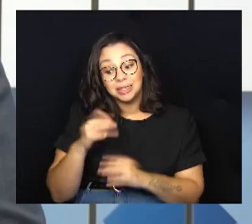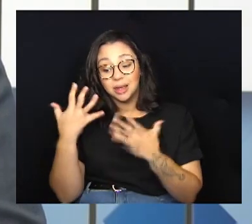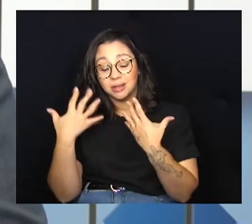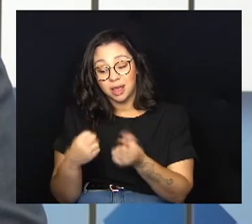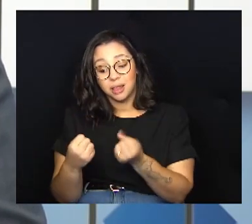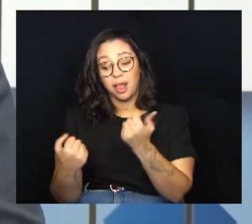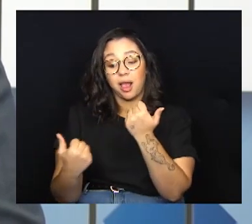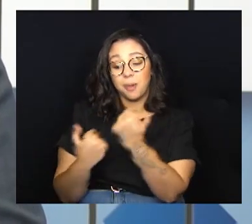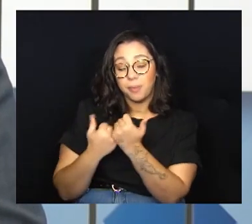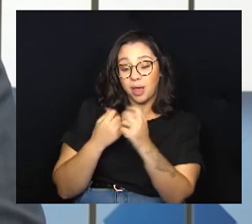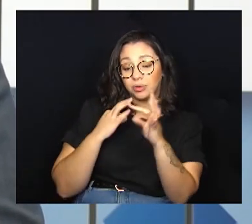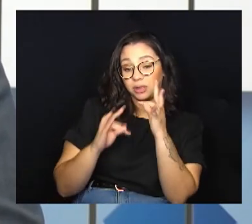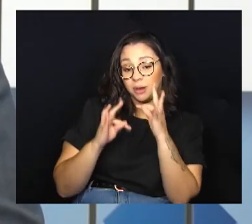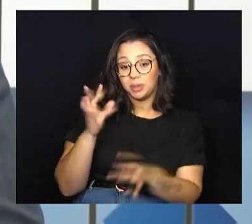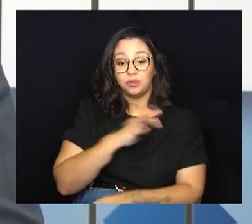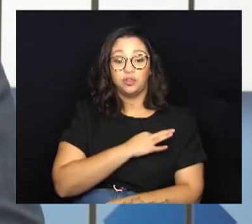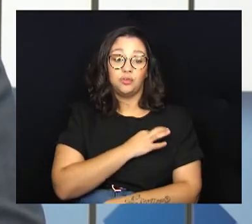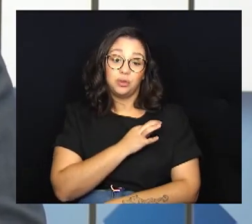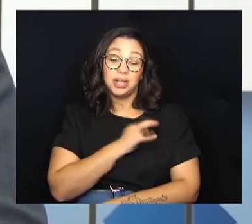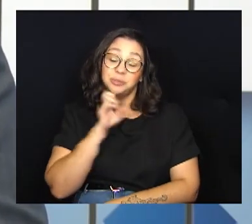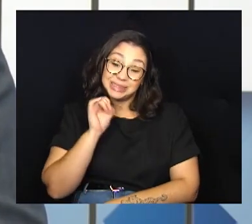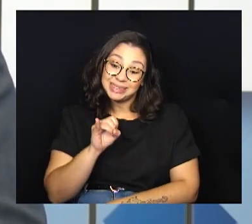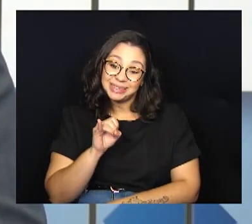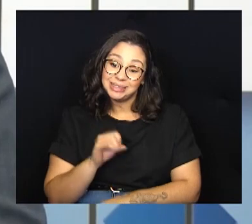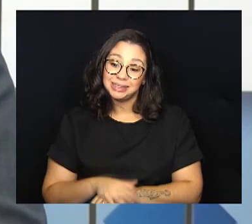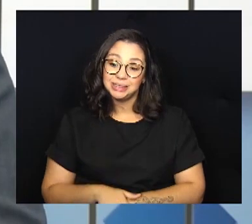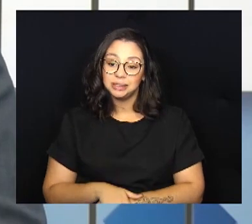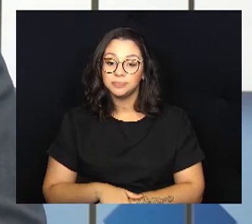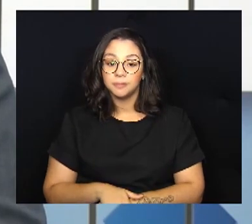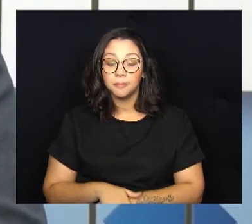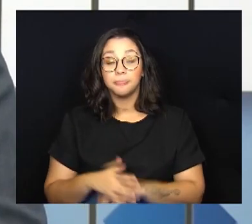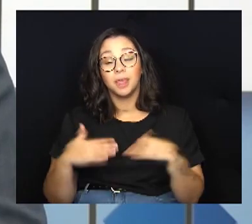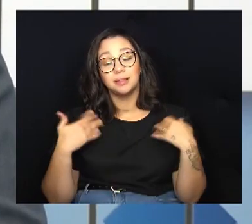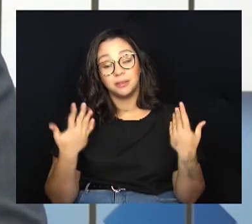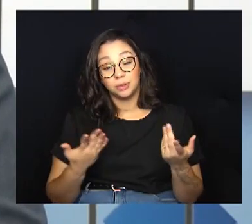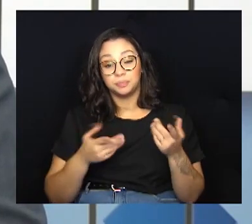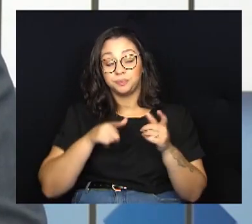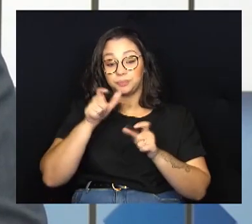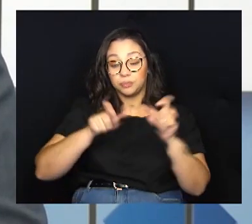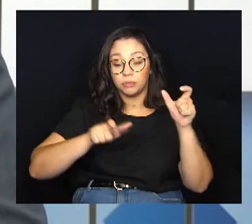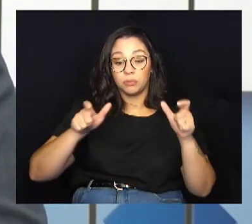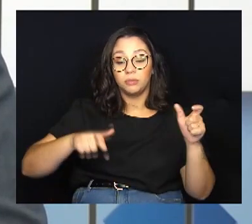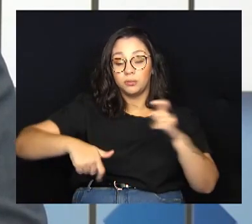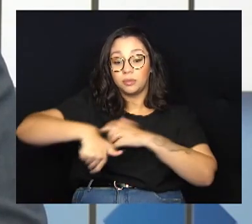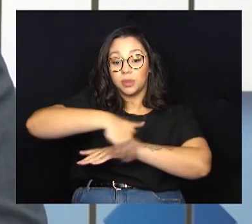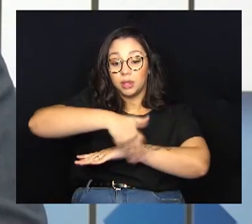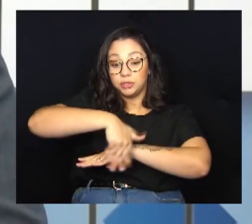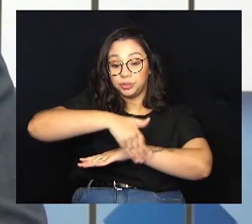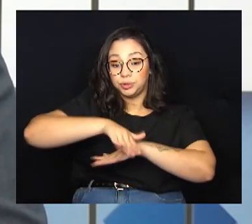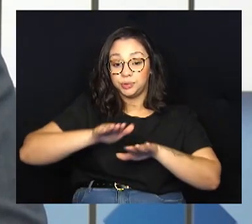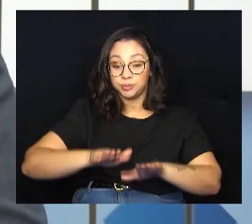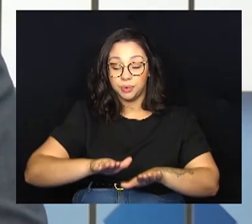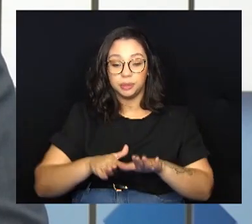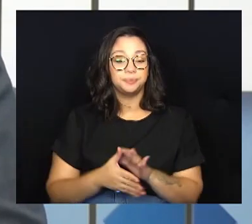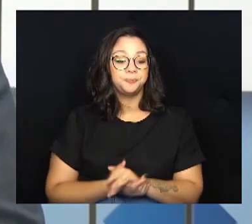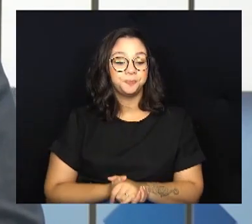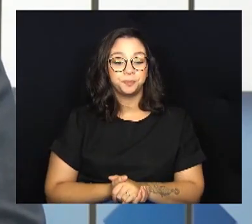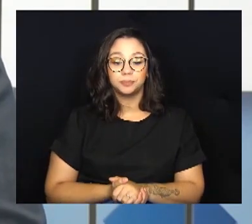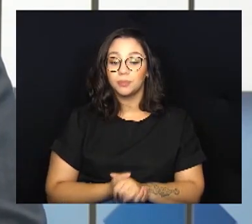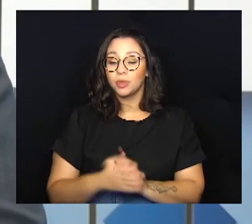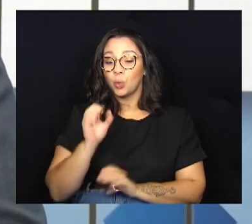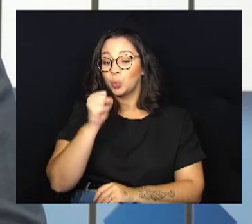porque elas não têm mais discernimento, estão colocando em risco a vida delas, devido ao uso e abuso da droga, das substâncias, como também a